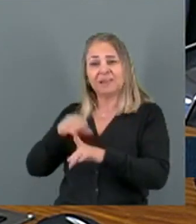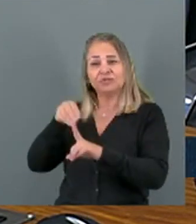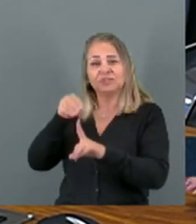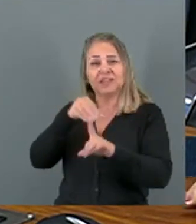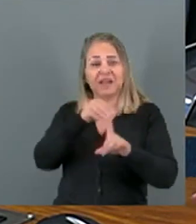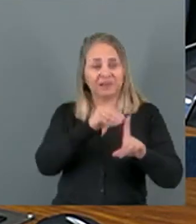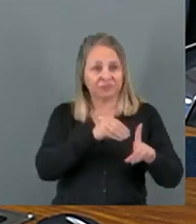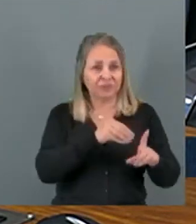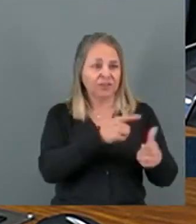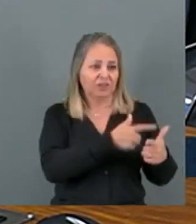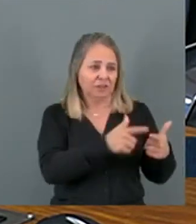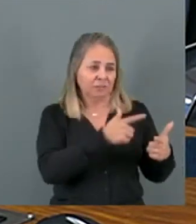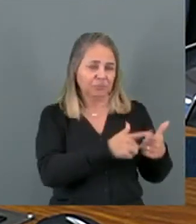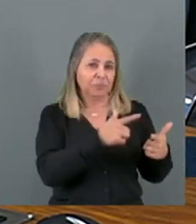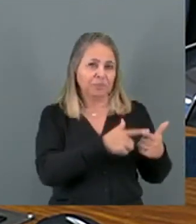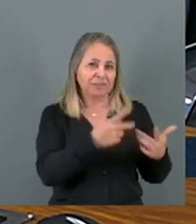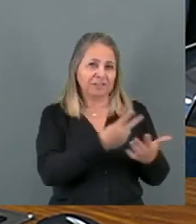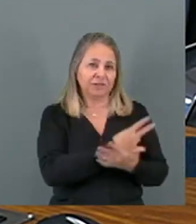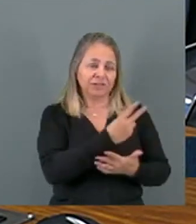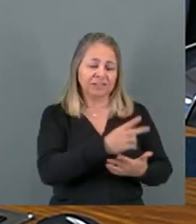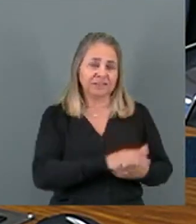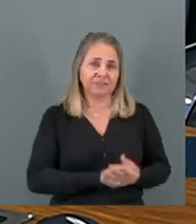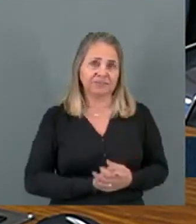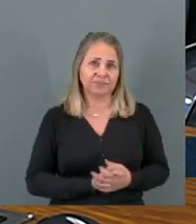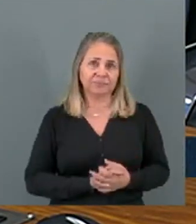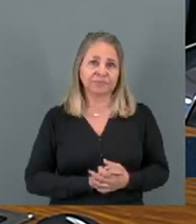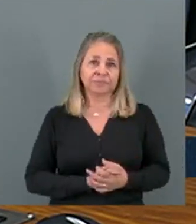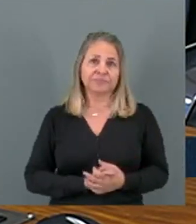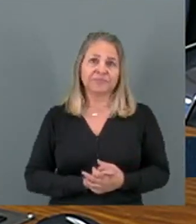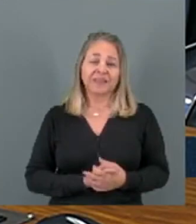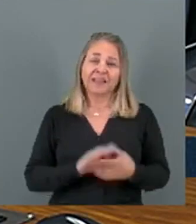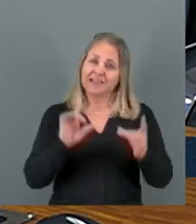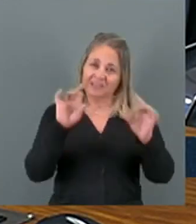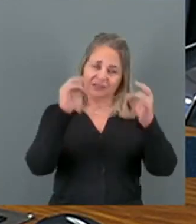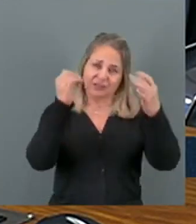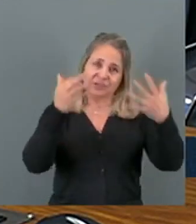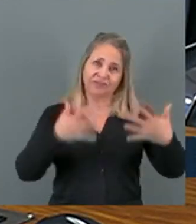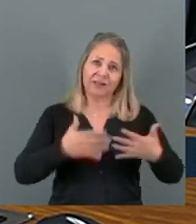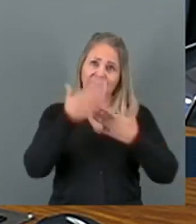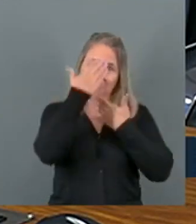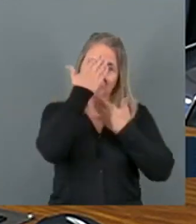crise. E era isso que eu queria falar. Muito obrigada.